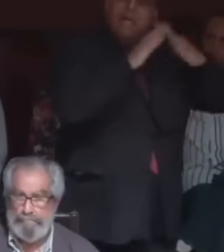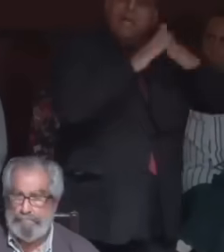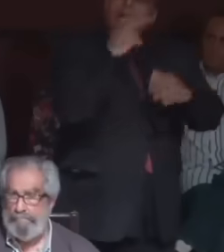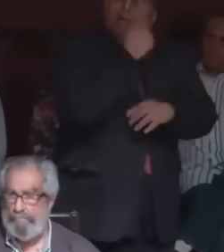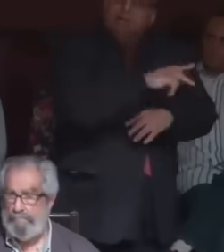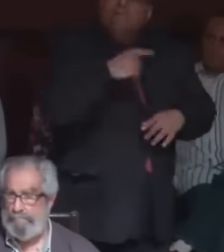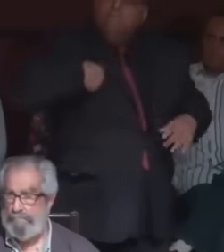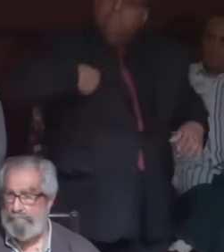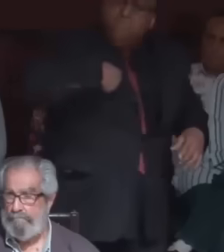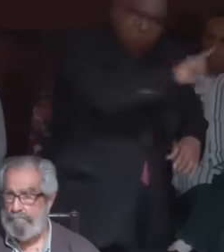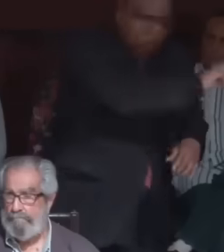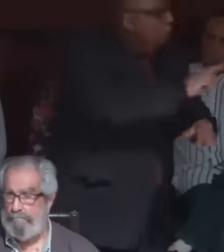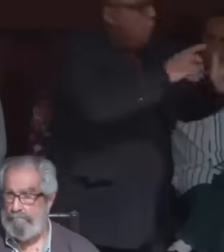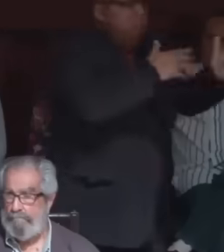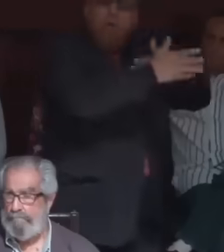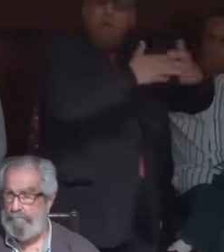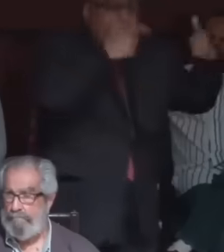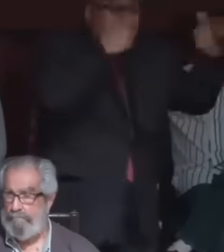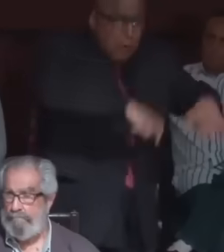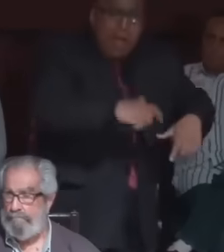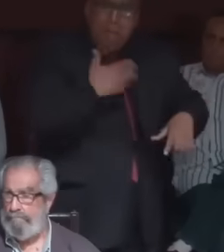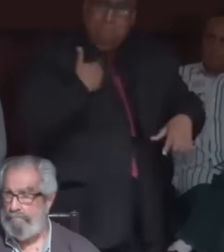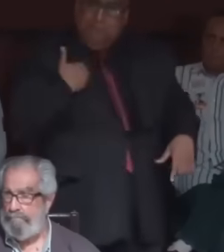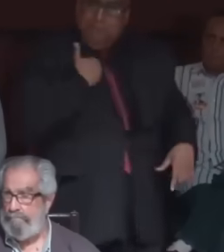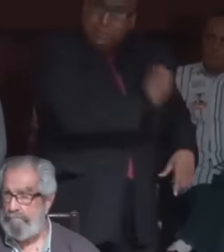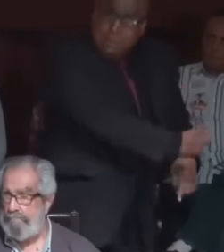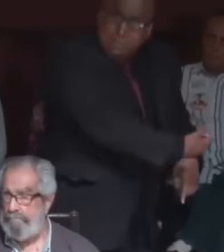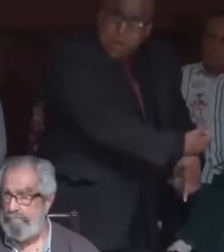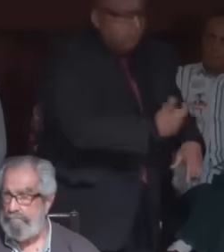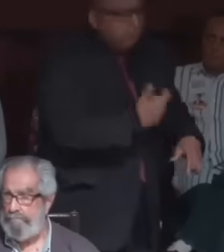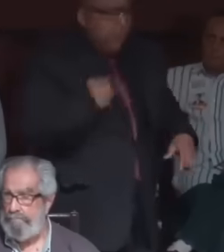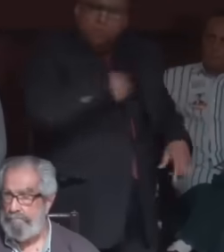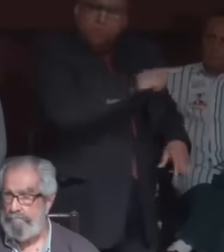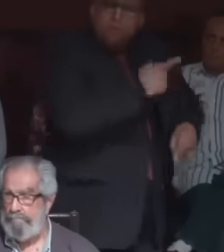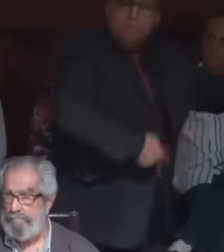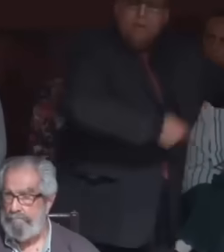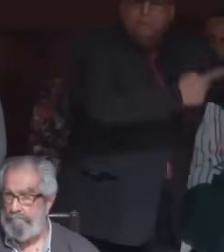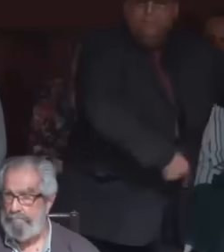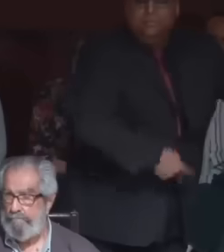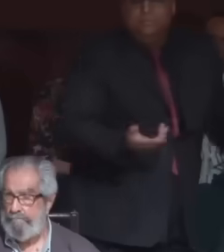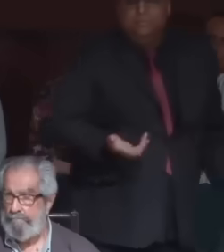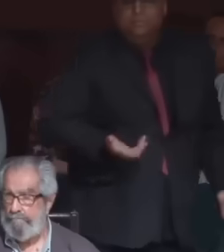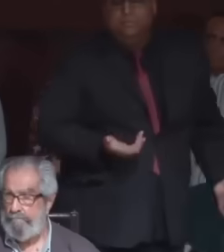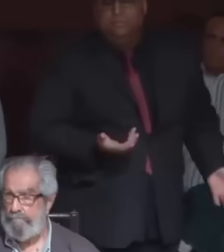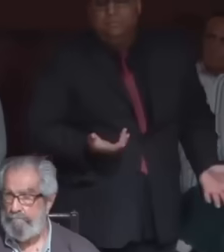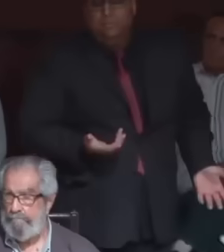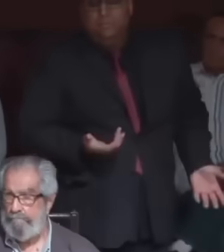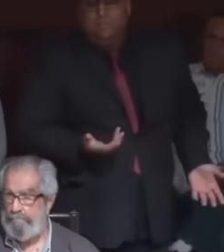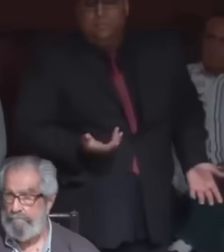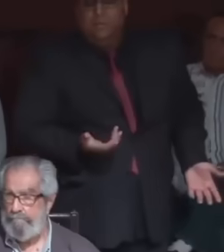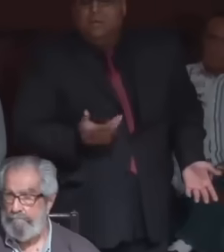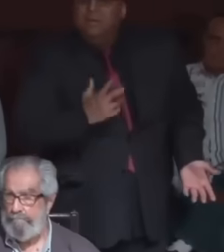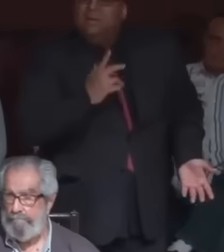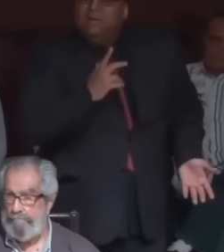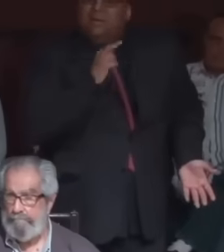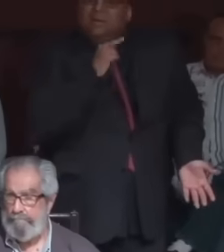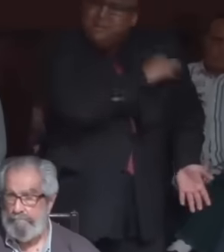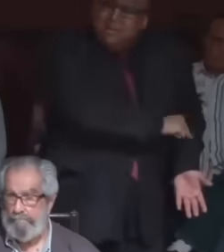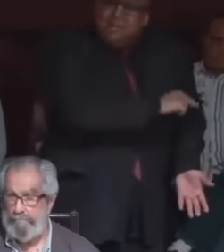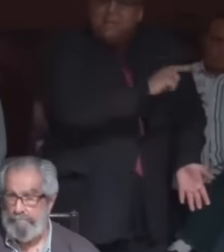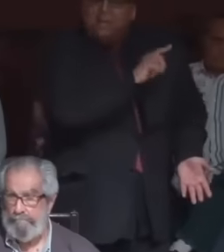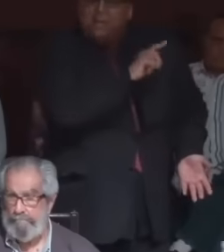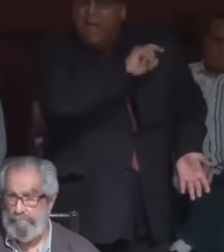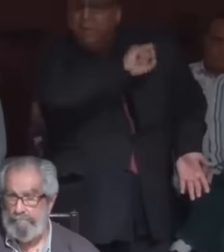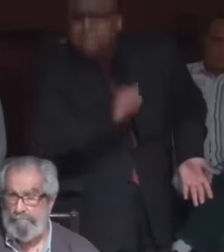é justo o país passar um cheque em branco para quem quer que seja, diante de uma